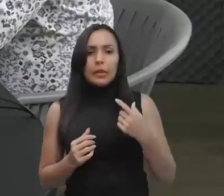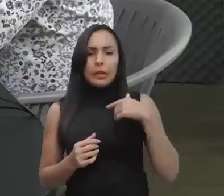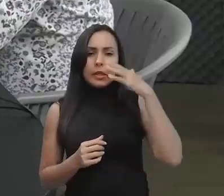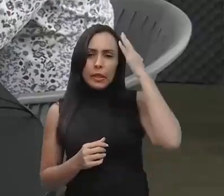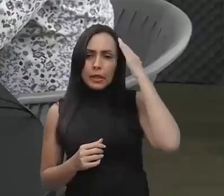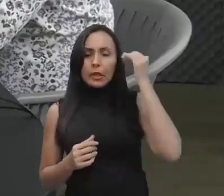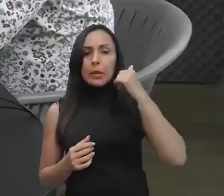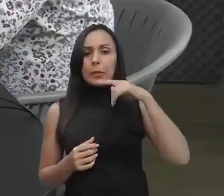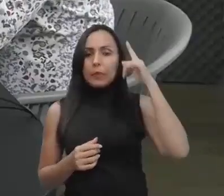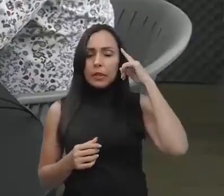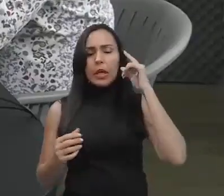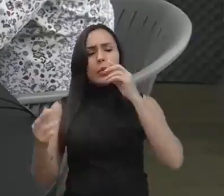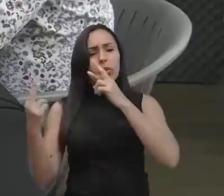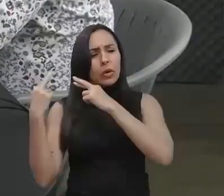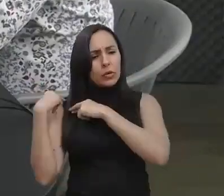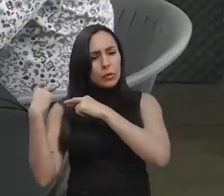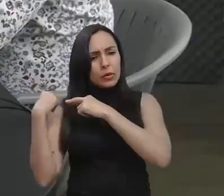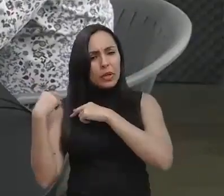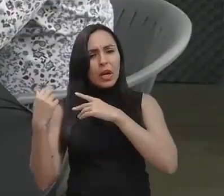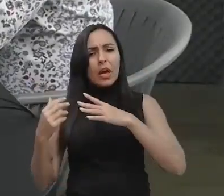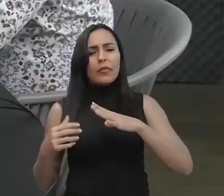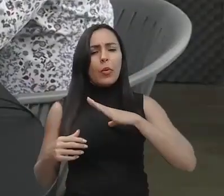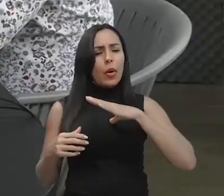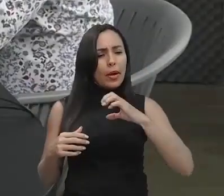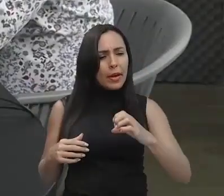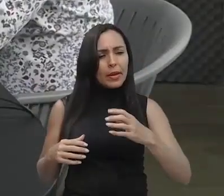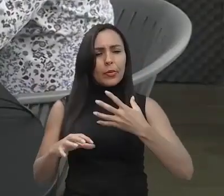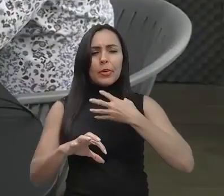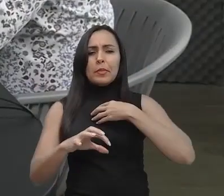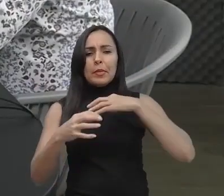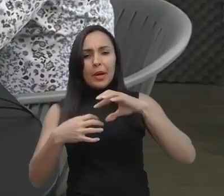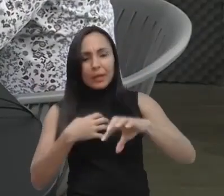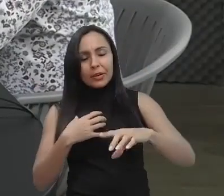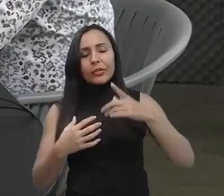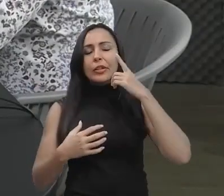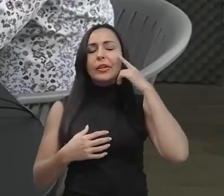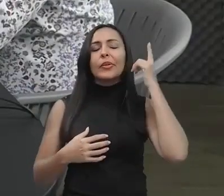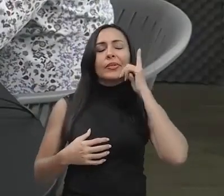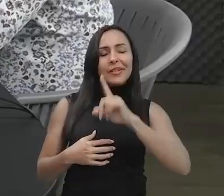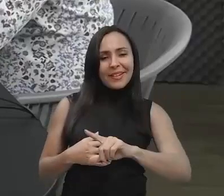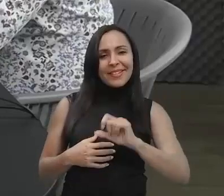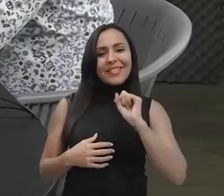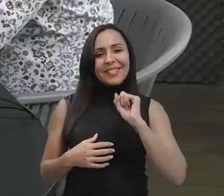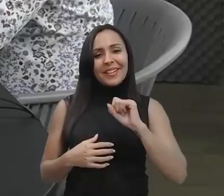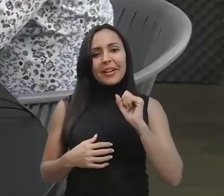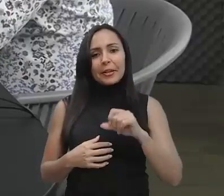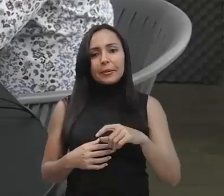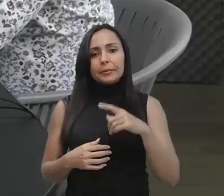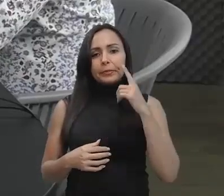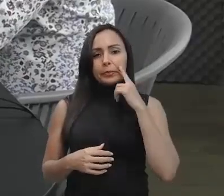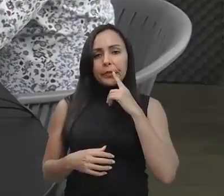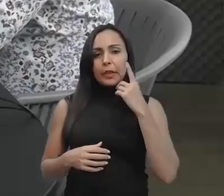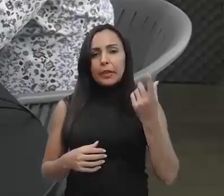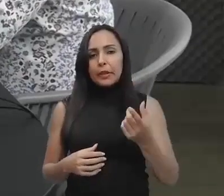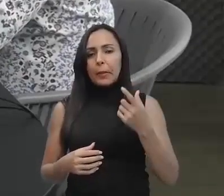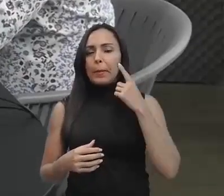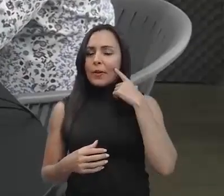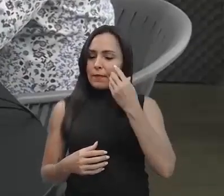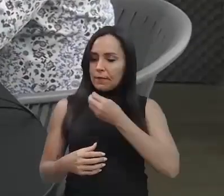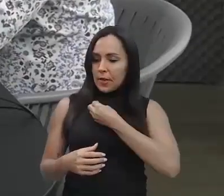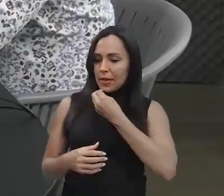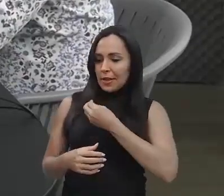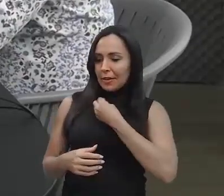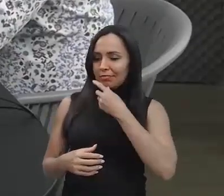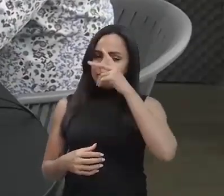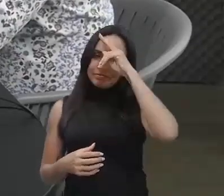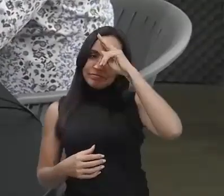responsável ético empático a gente consegue a gente consegue Bons Frutos assim pra vida da gente mesmo sabe a